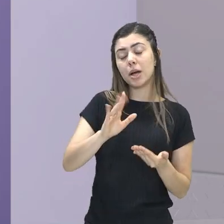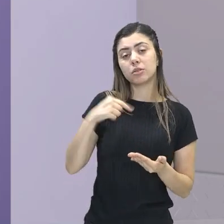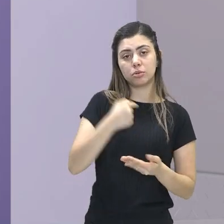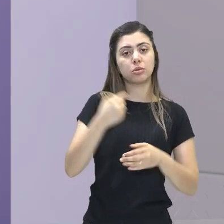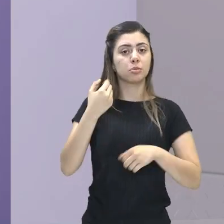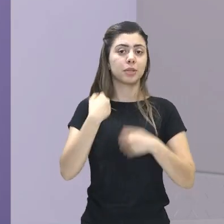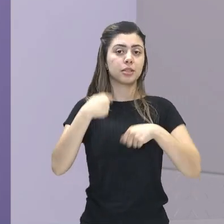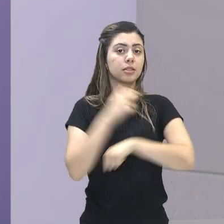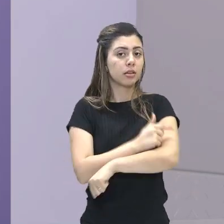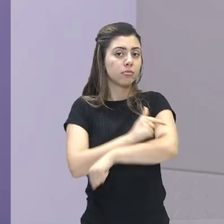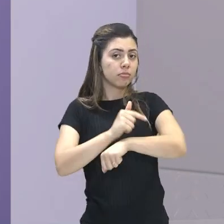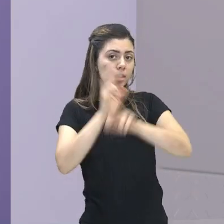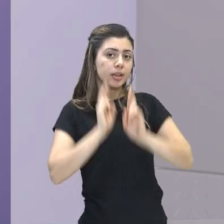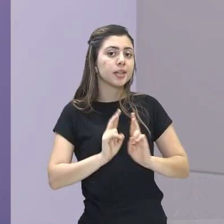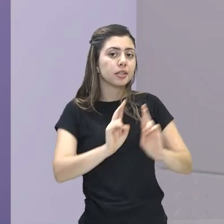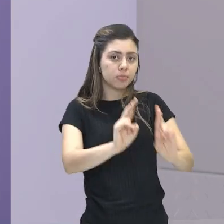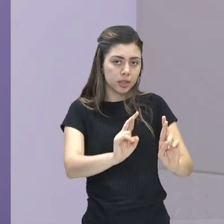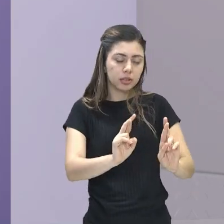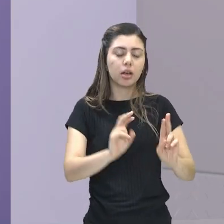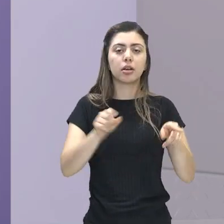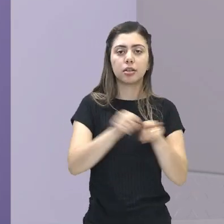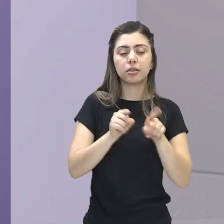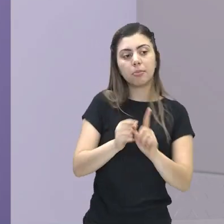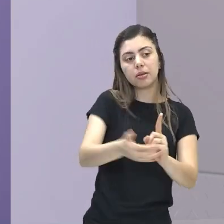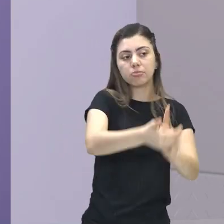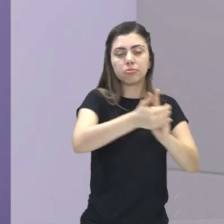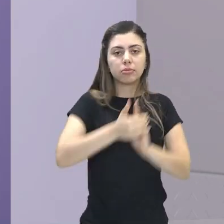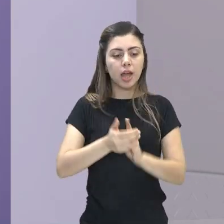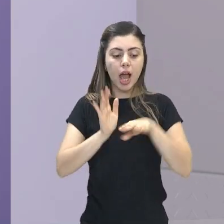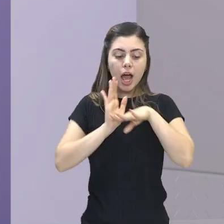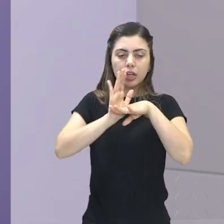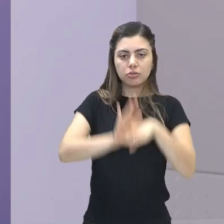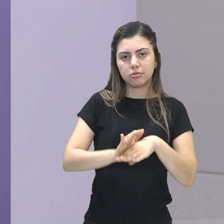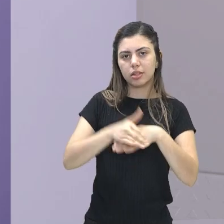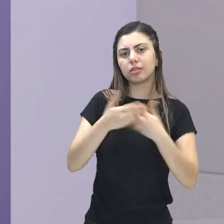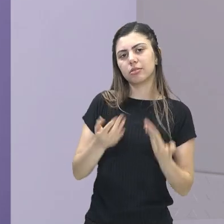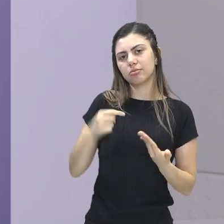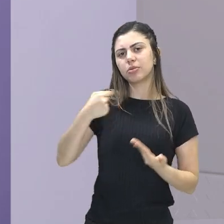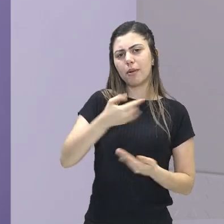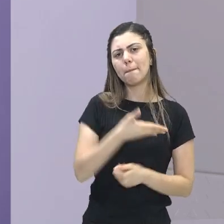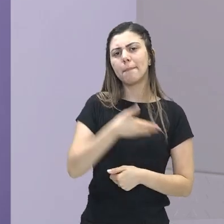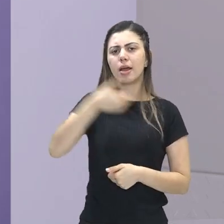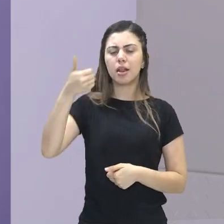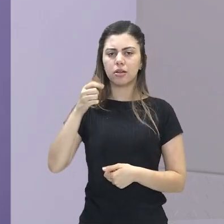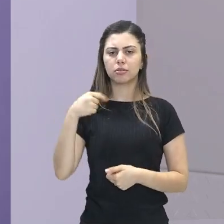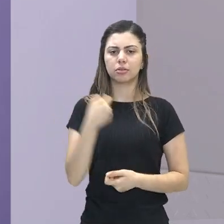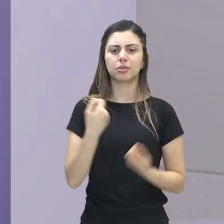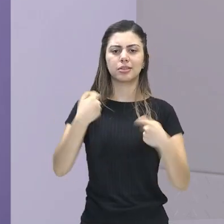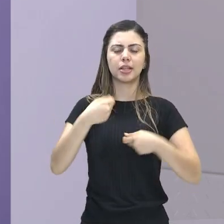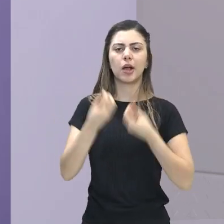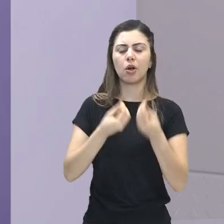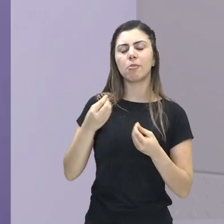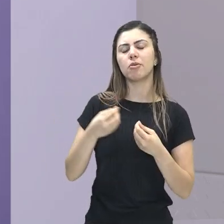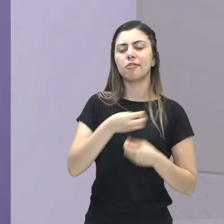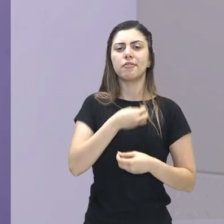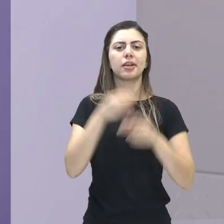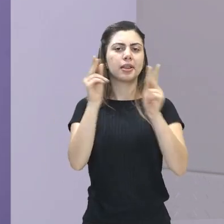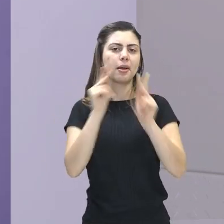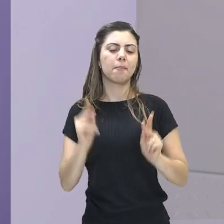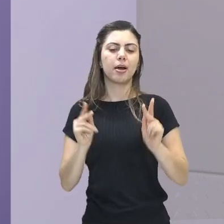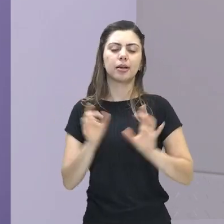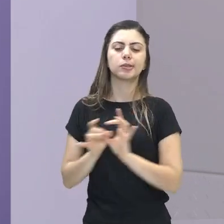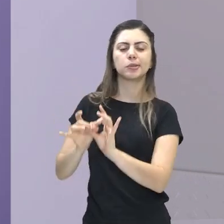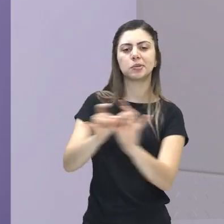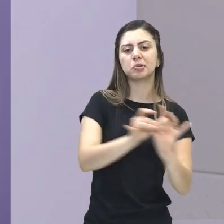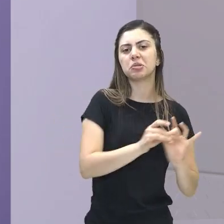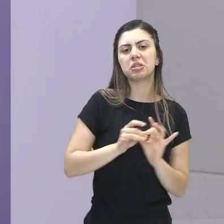tolerância e o acolhimento são as melhores posturas para que nós possamos viver em paz e em harmonia com